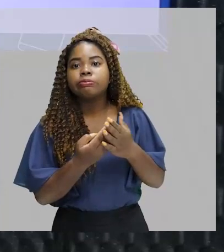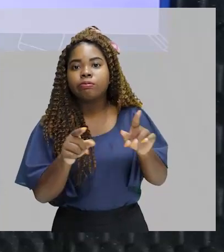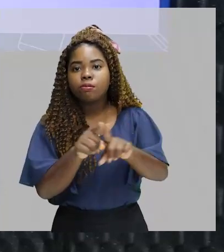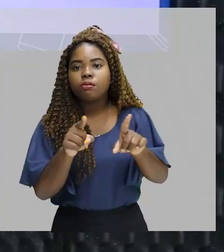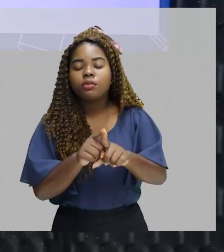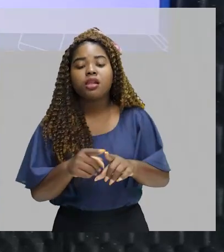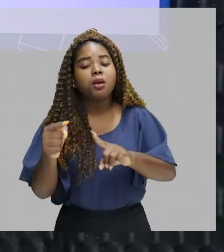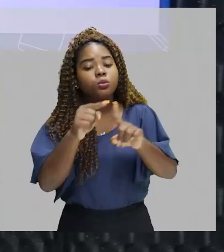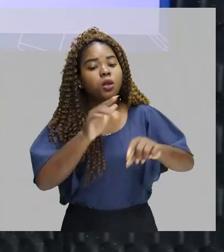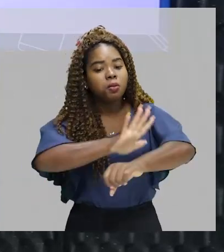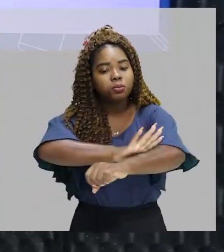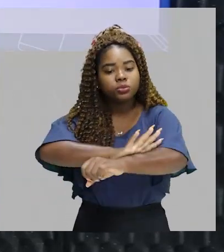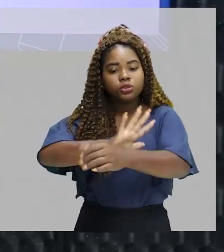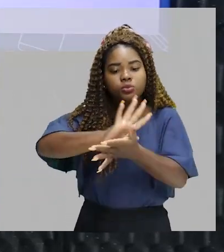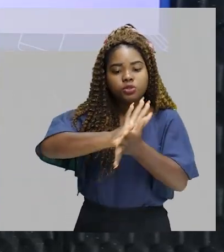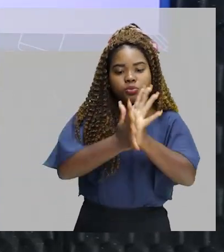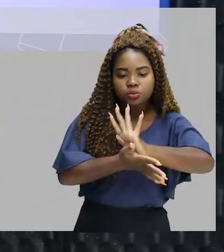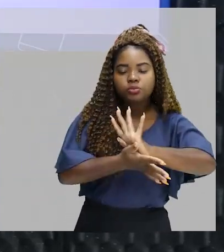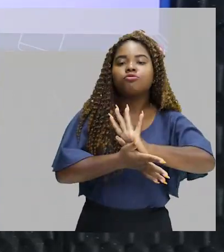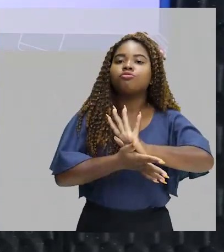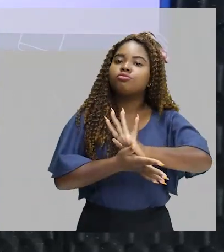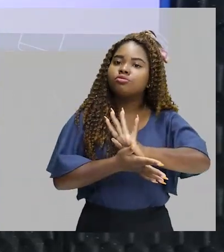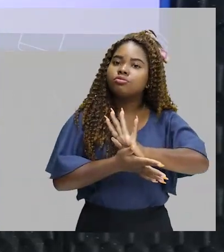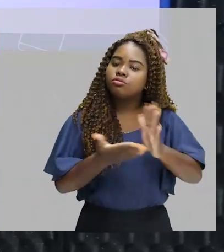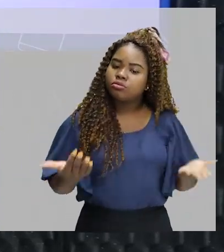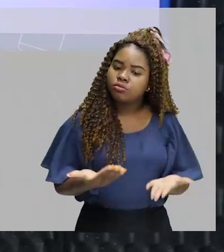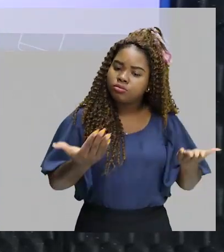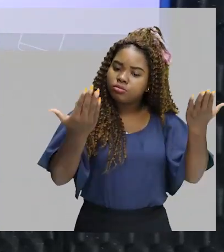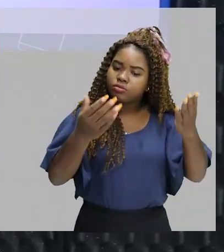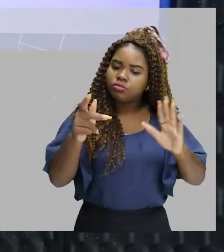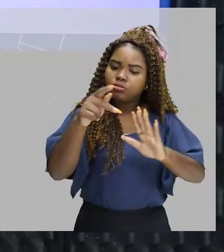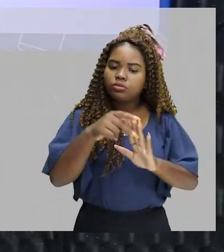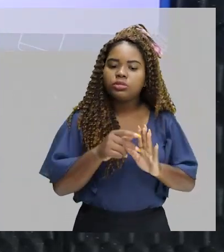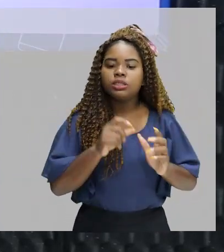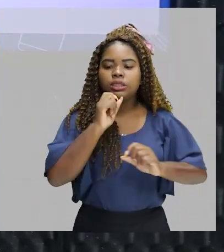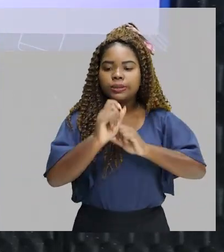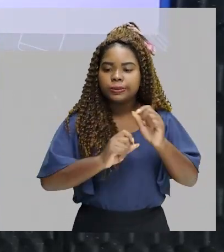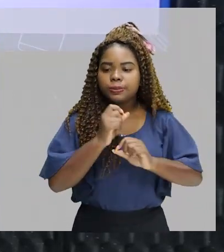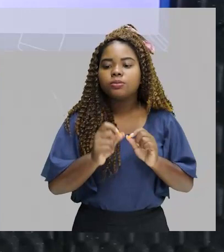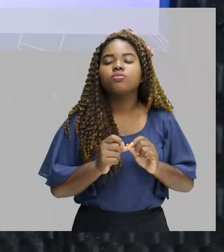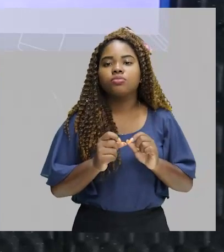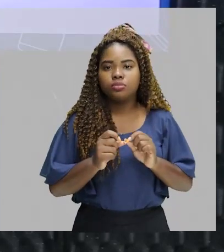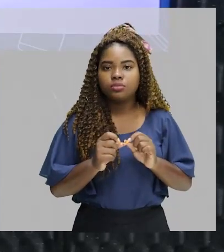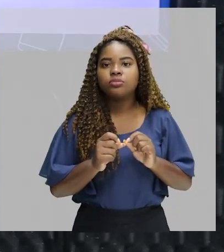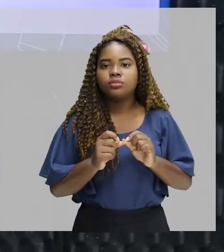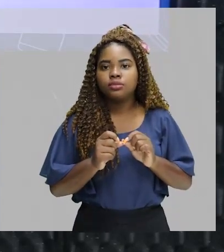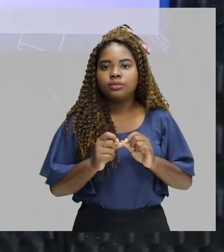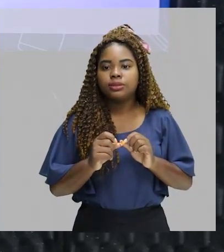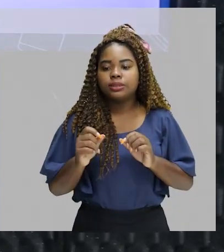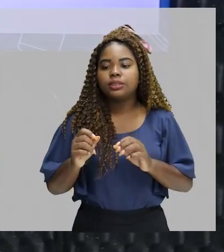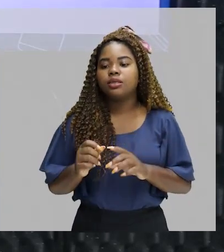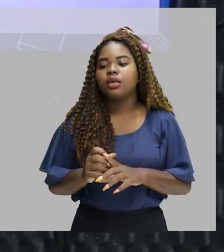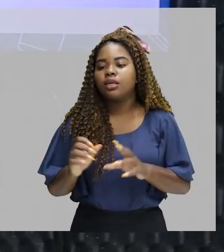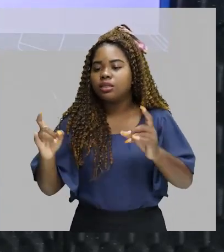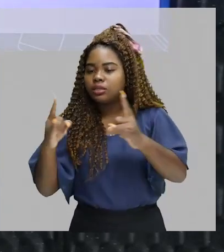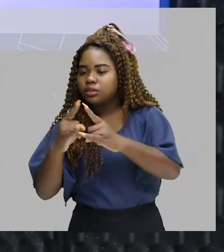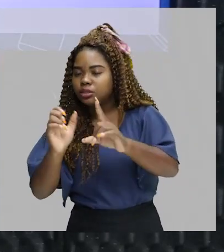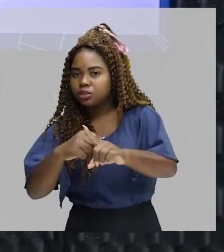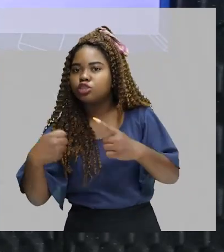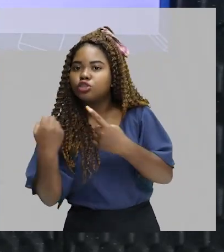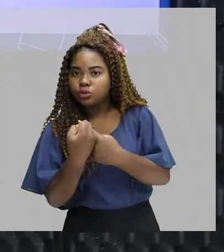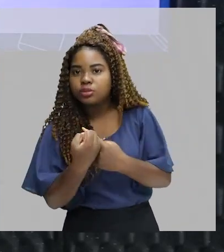tipo de preconceito que se consolida nas próprias instituições sociais, na escola,